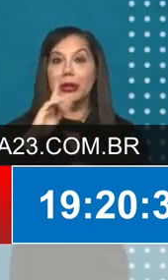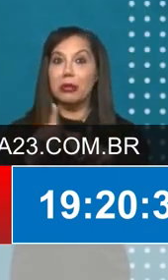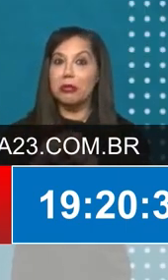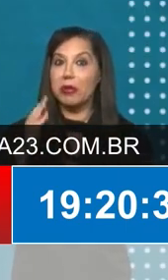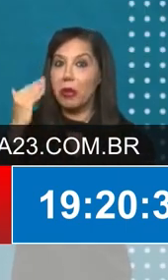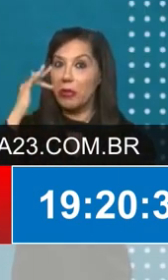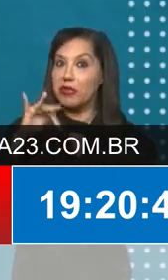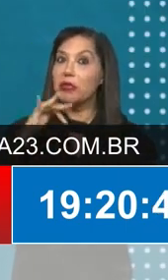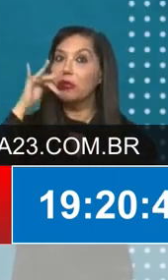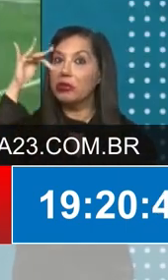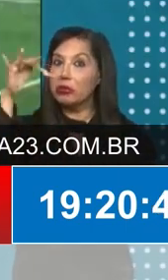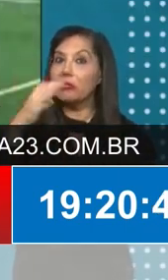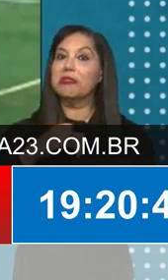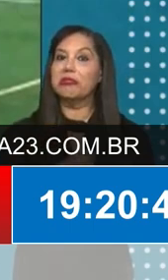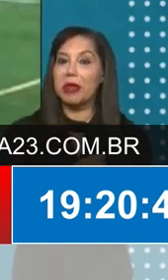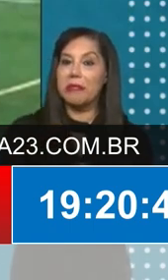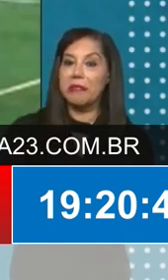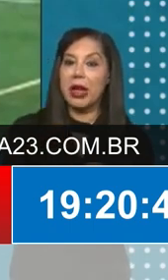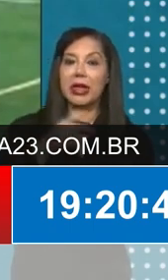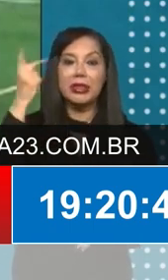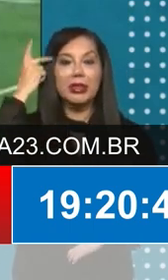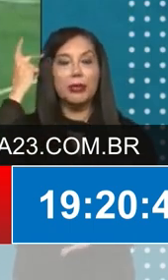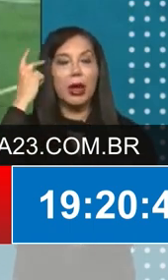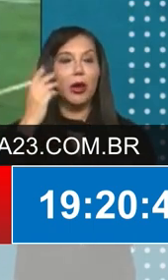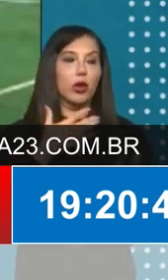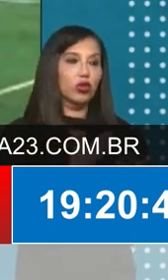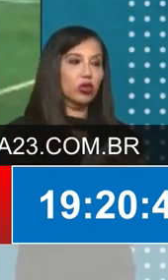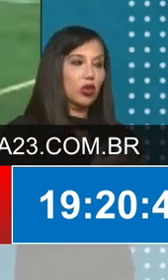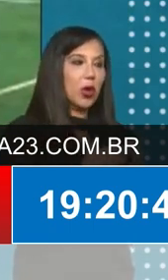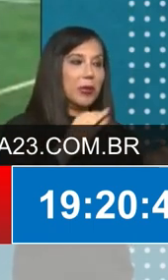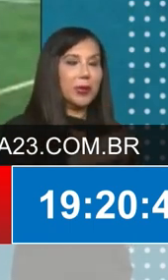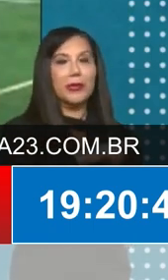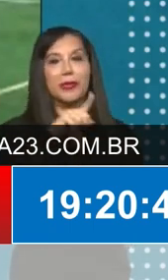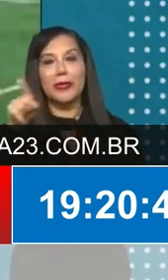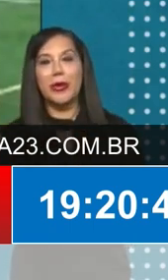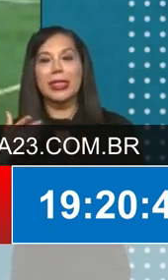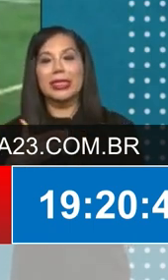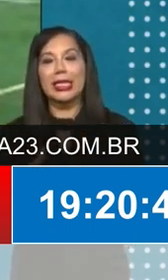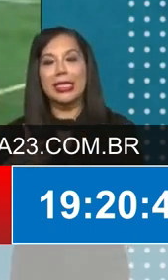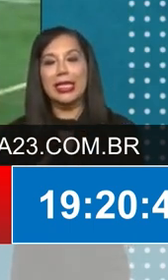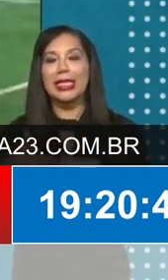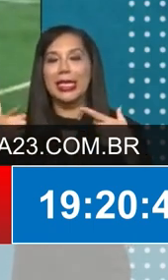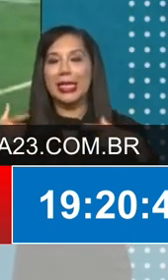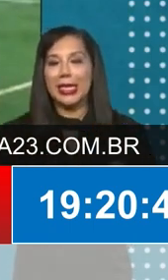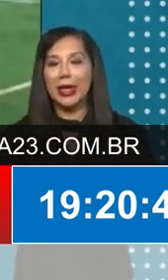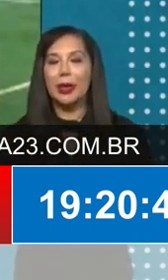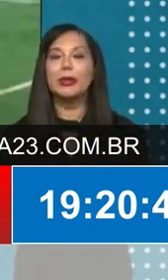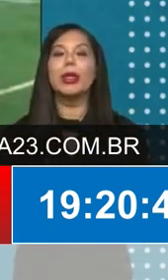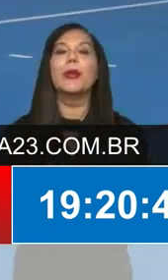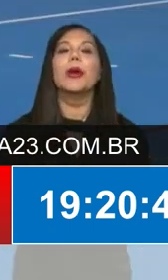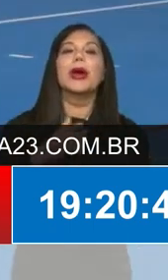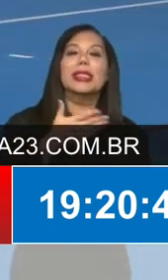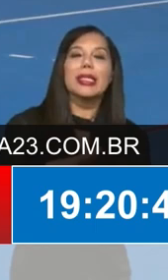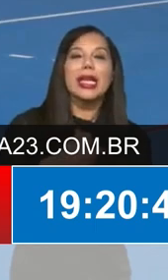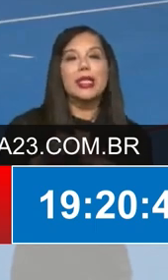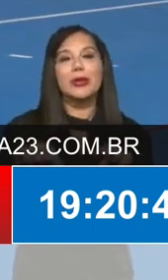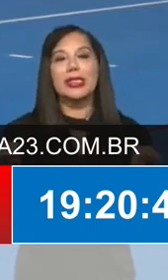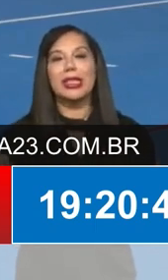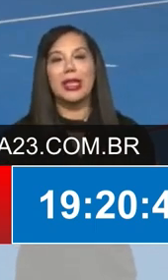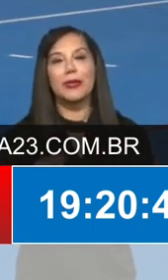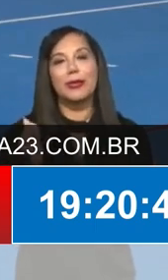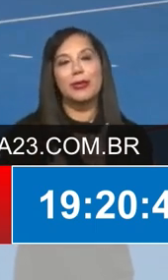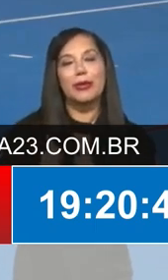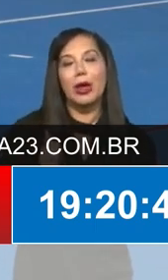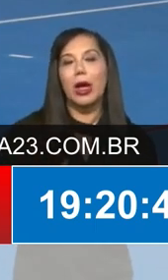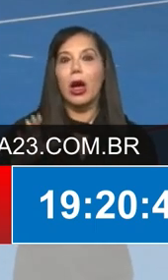da base do São Paulo. Sai da escola e vai para um treino de campo, aí tem o treino de futsal à noite, é bem corrido, é bem